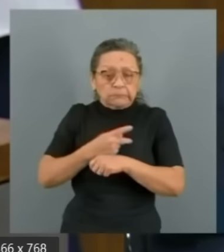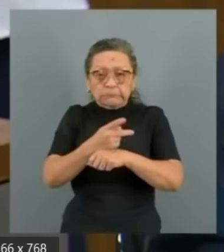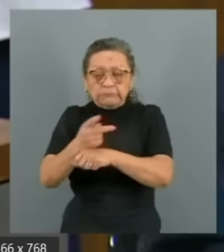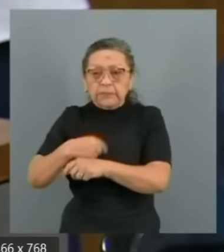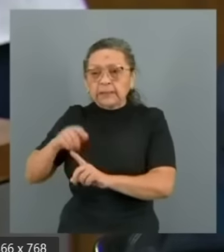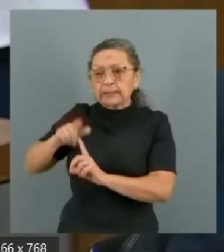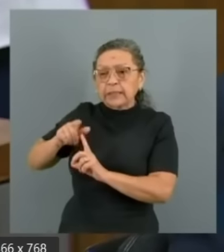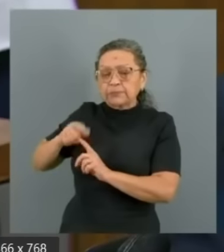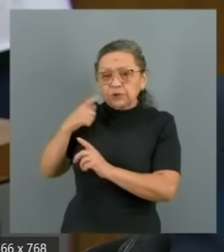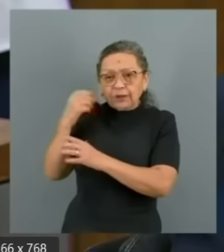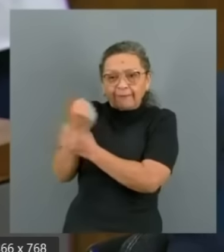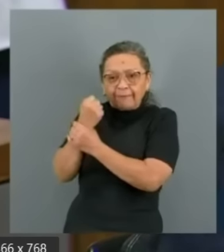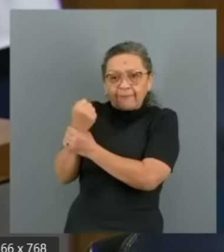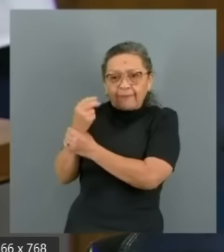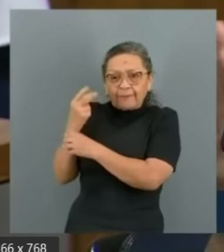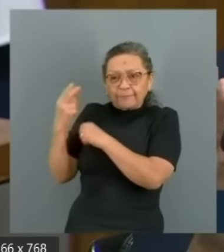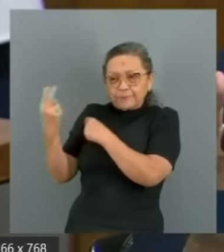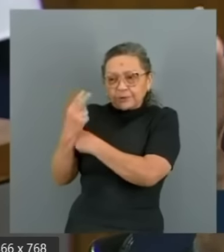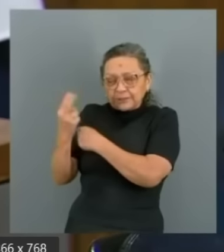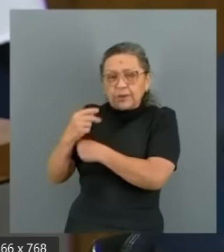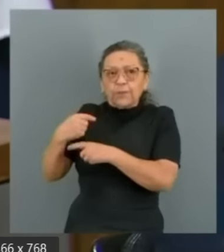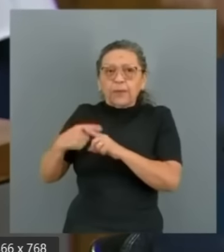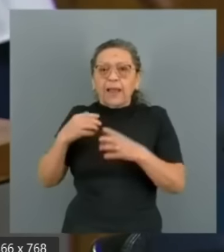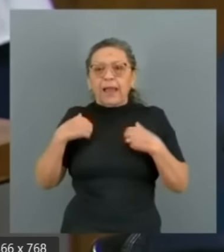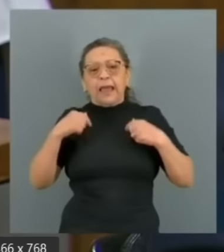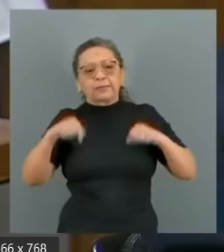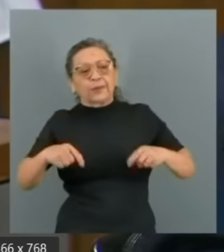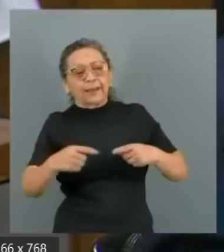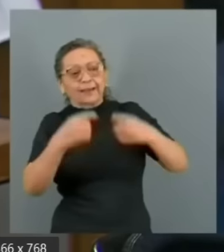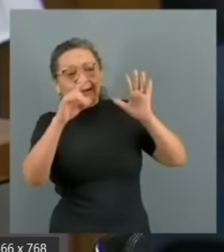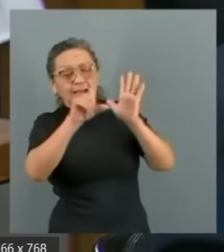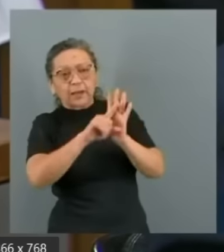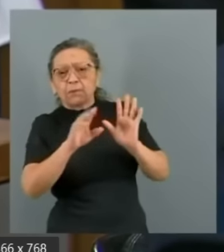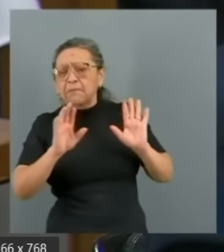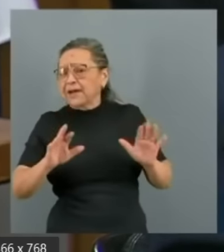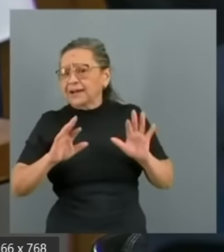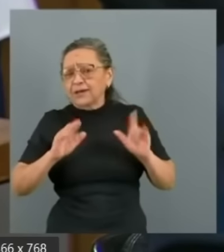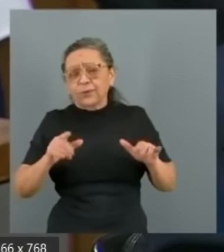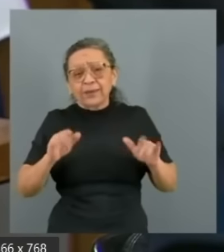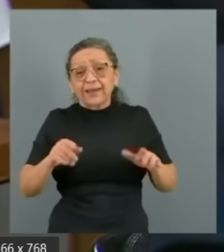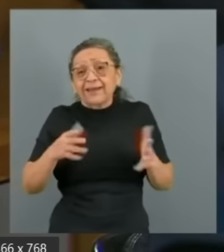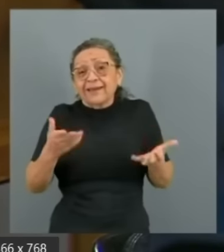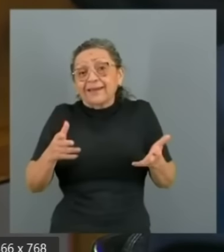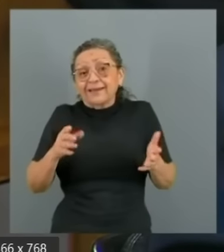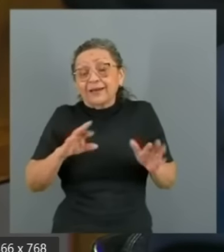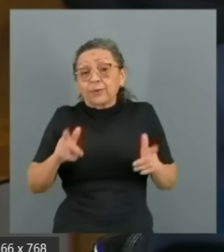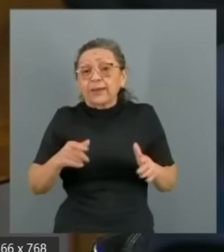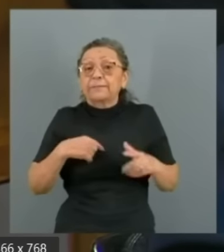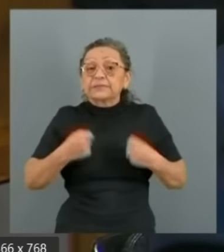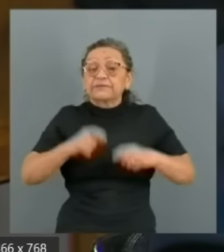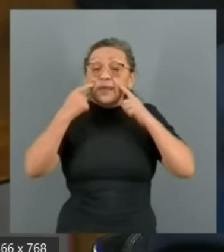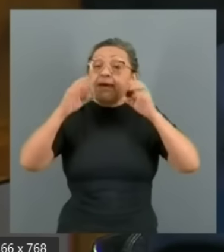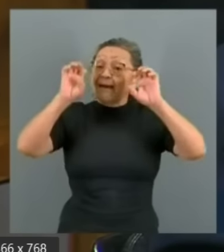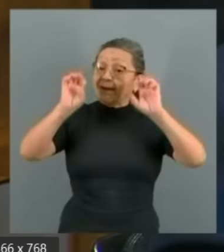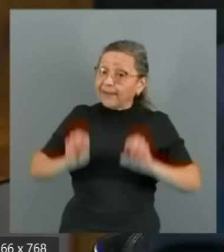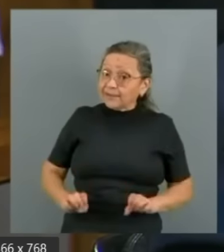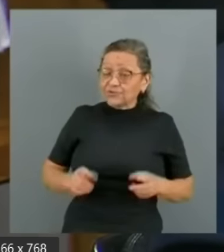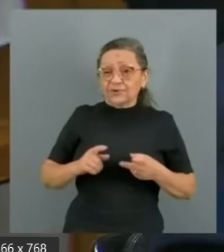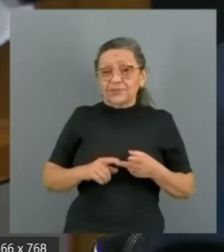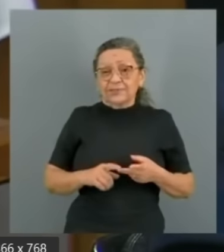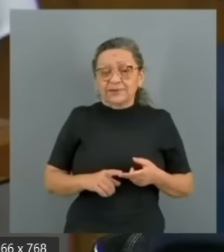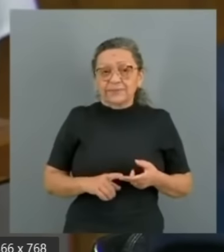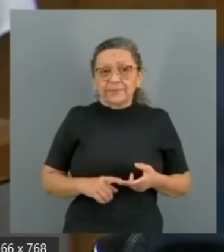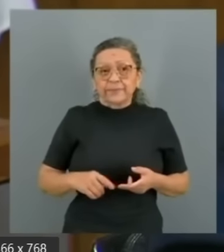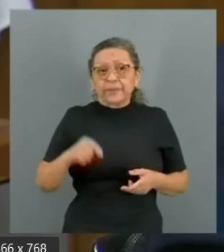tipo de guarida. Isso aqui é legal. Nem sempre o que é legal é moral, é ético, é aceitável.